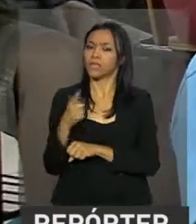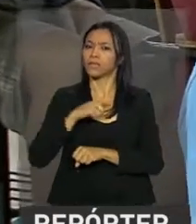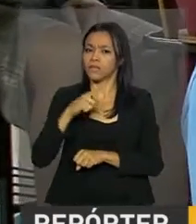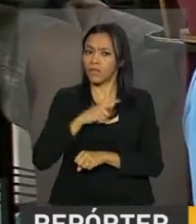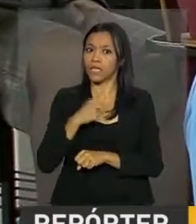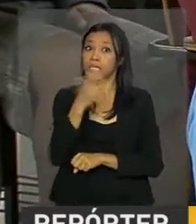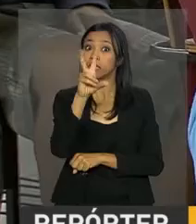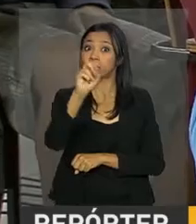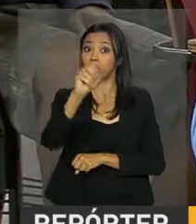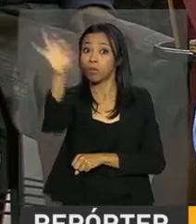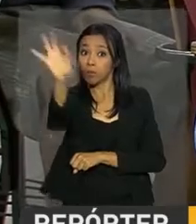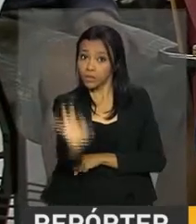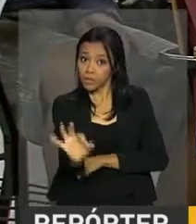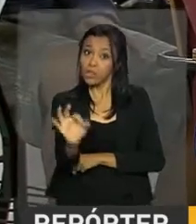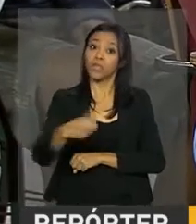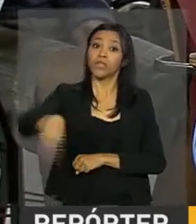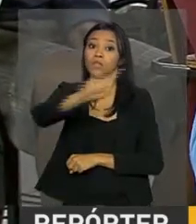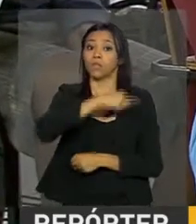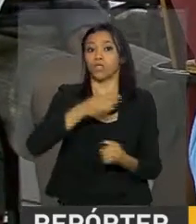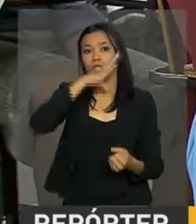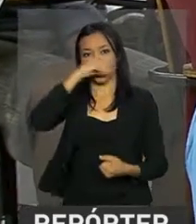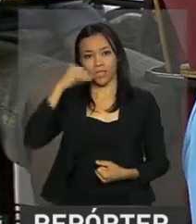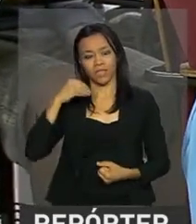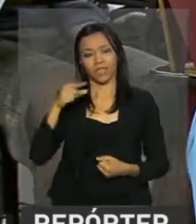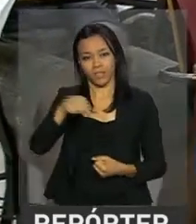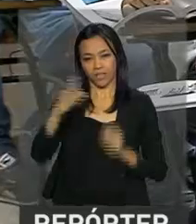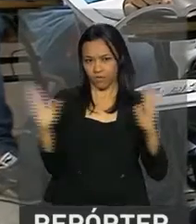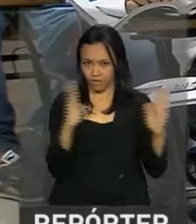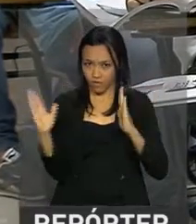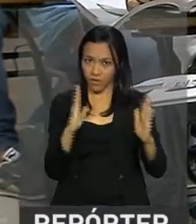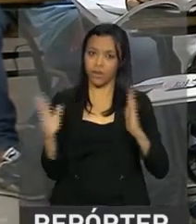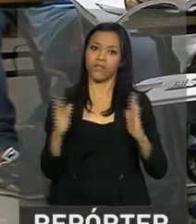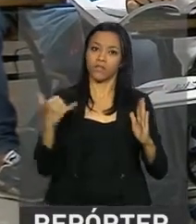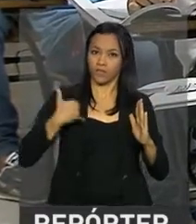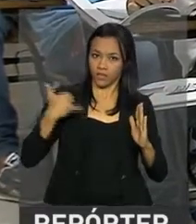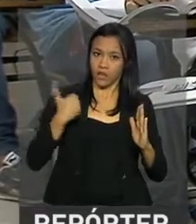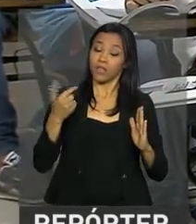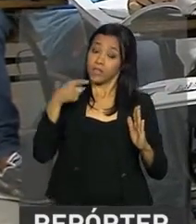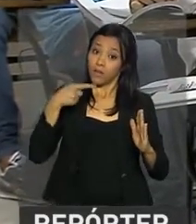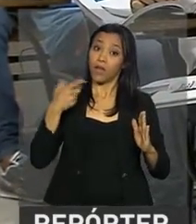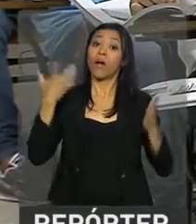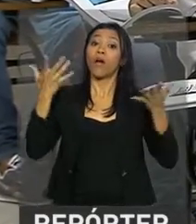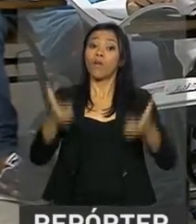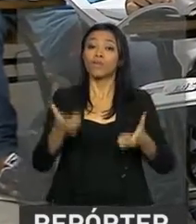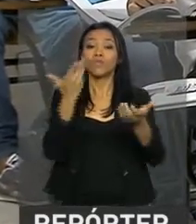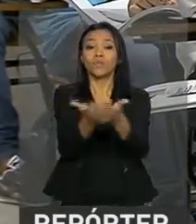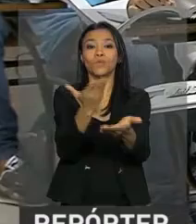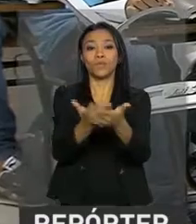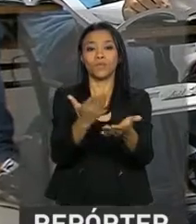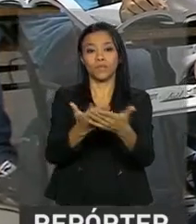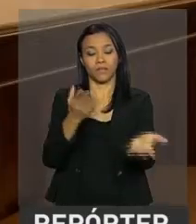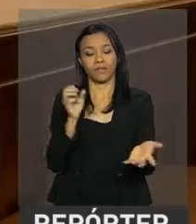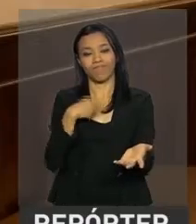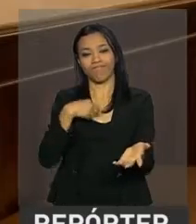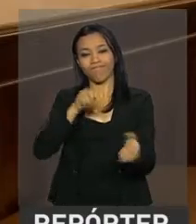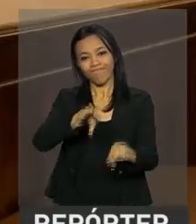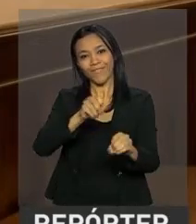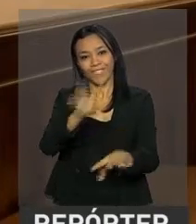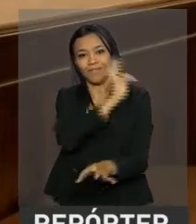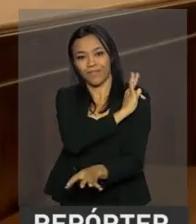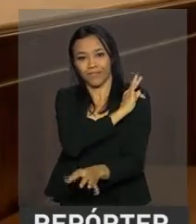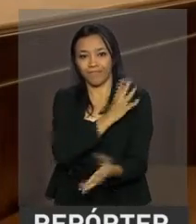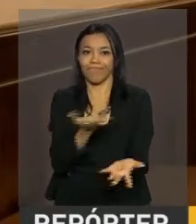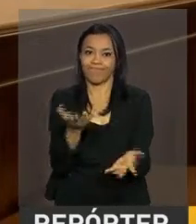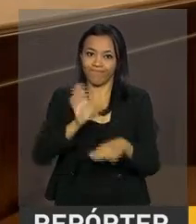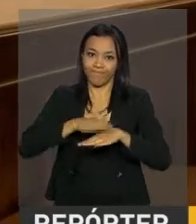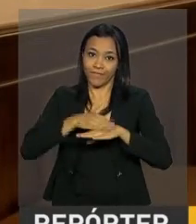têm 50% de adolescentes nesta faixa etária em cursos técnicos, segundo dados do Senai. Os principais